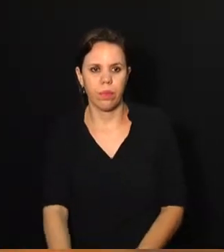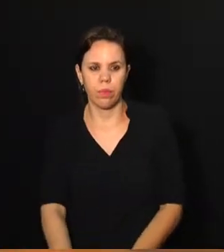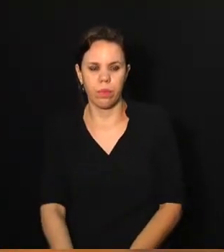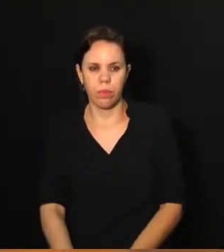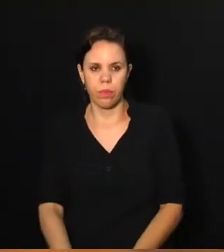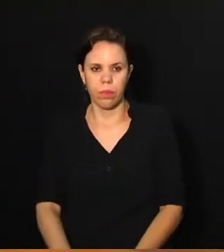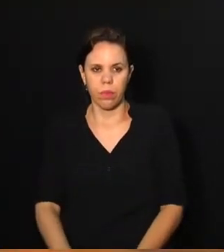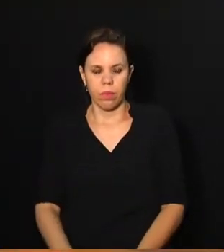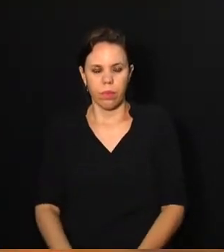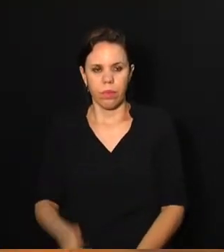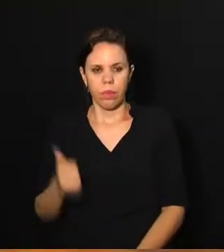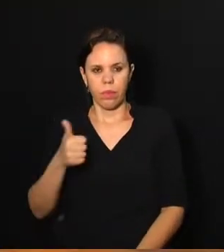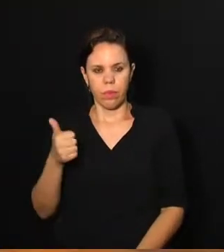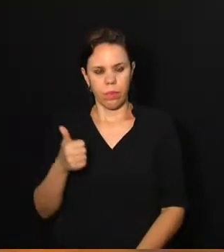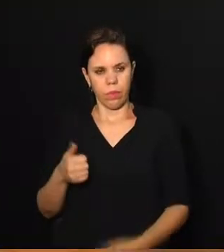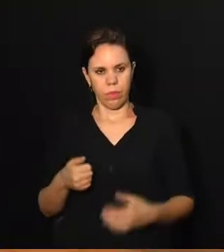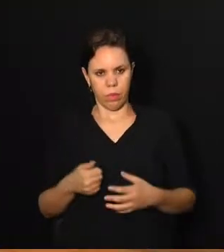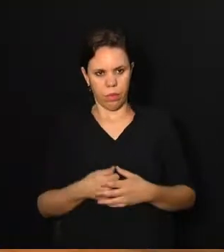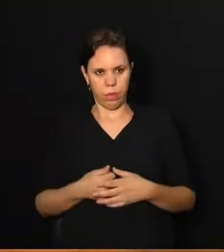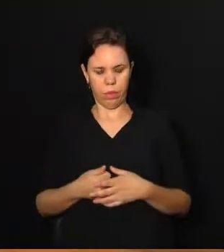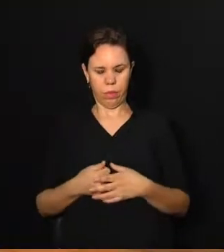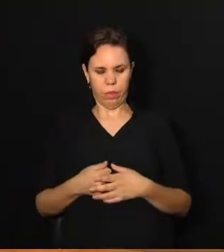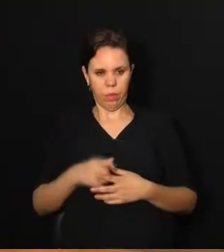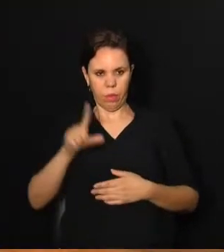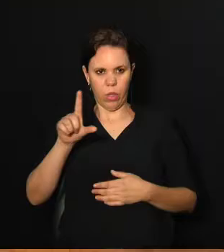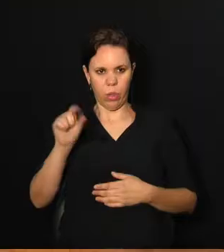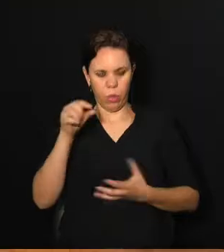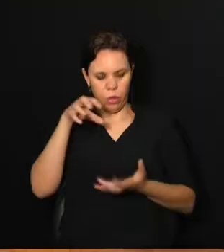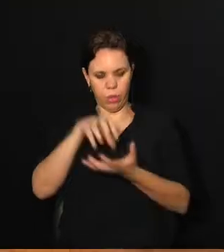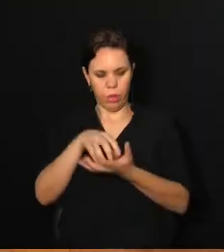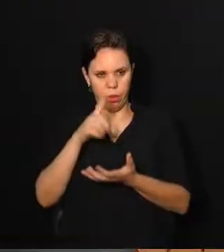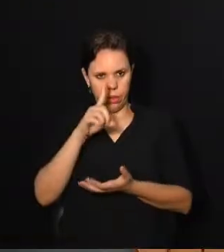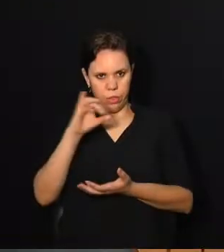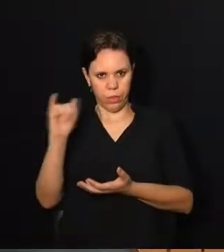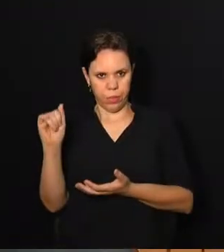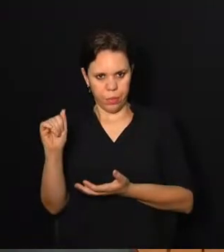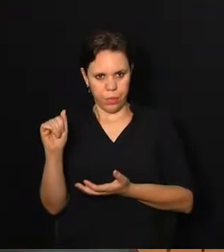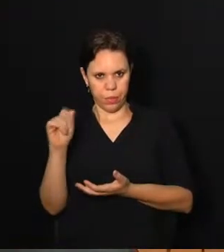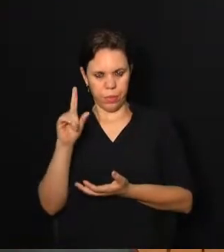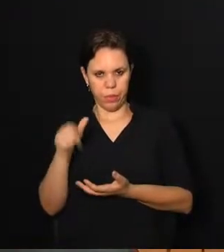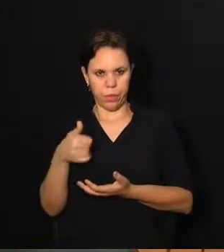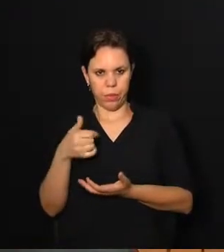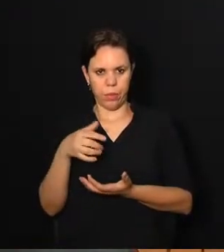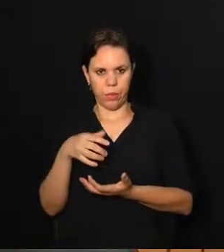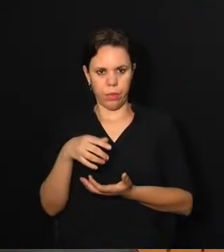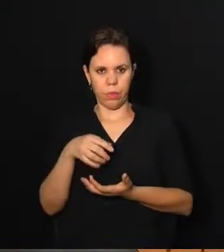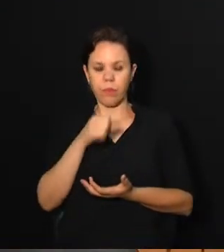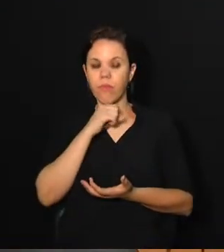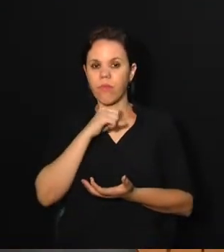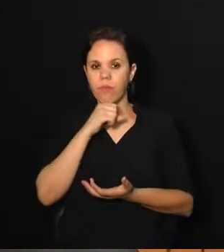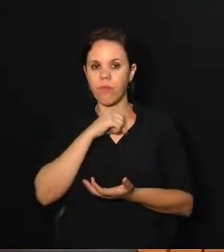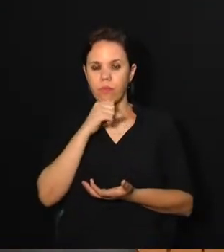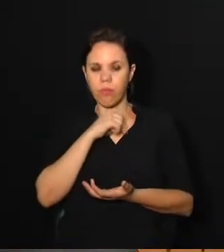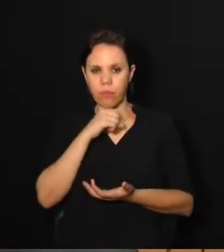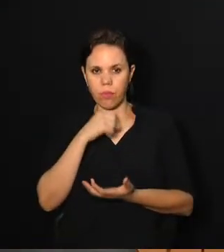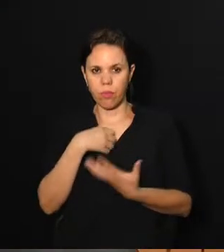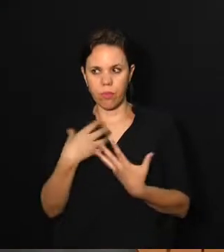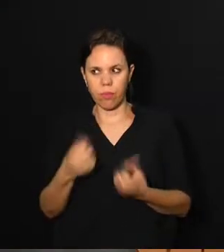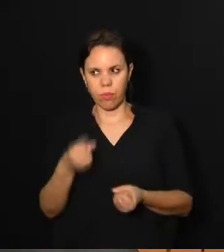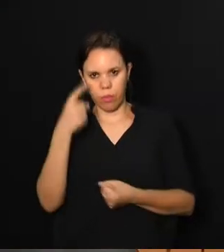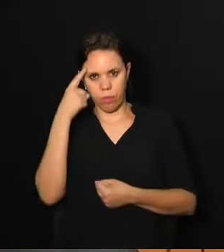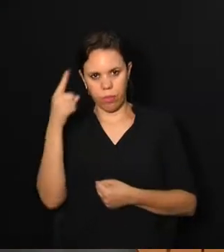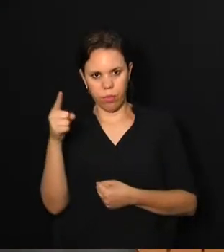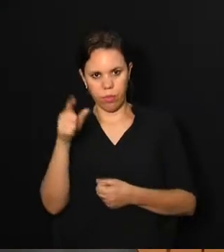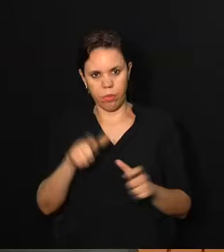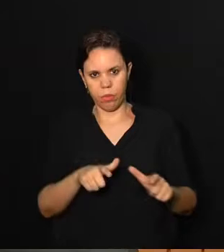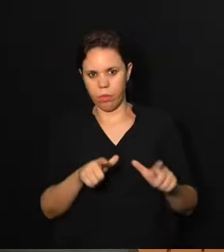Bom, em primeiro lugar, a opção do centro-dia, então, é uma opção, primeiro, para o idoso, ele tem que aderir à ideia, não é um